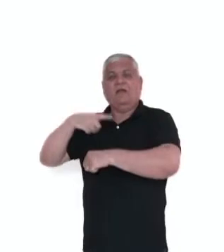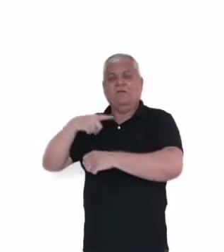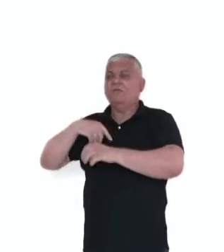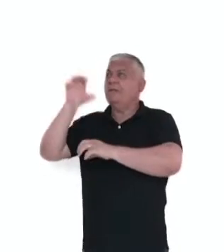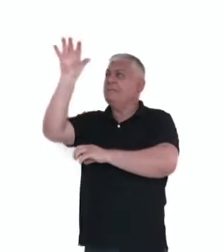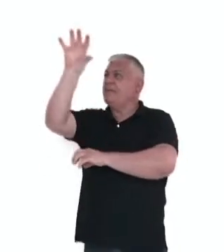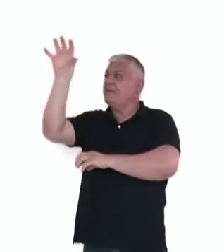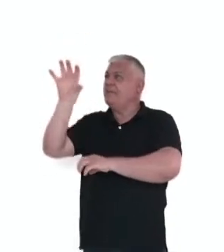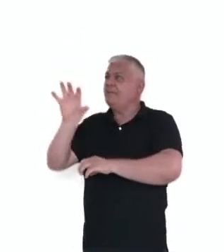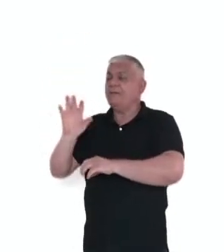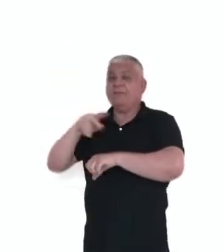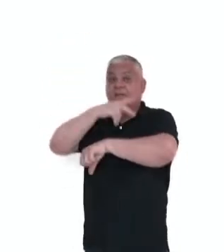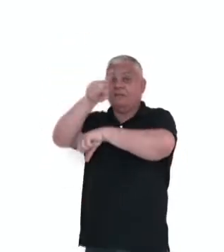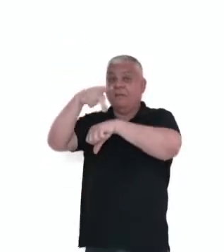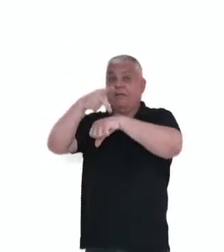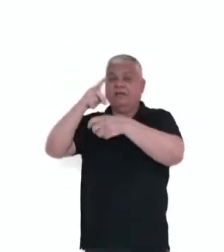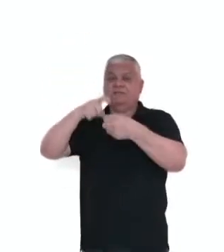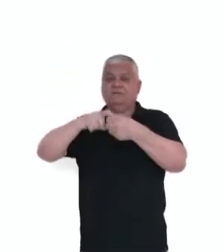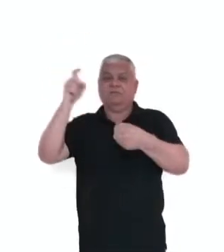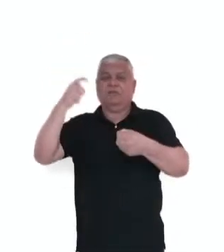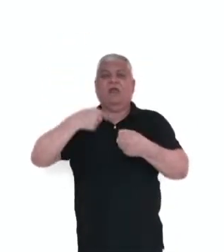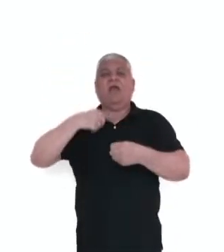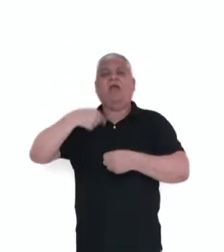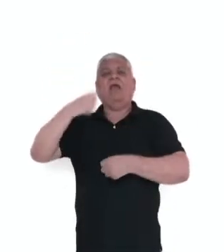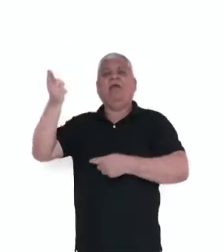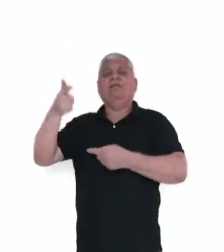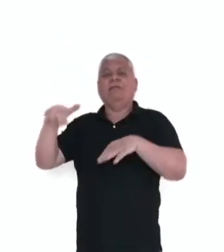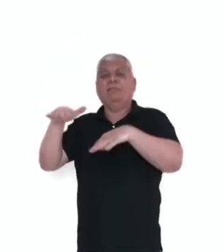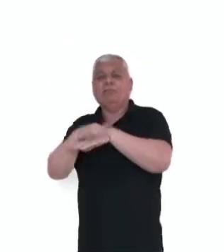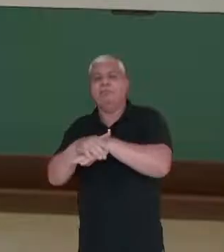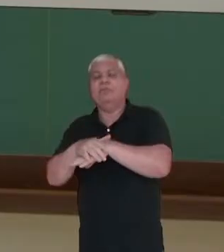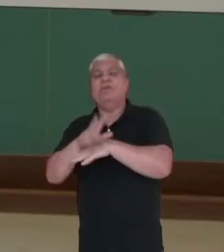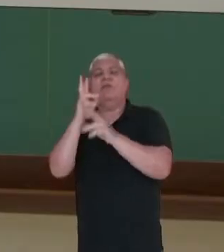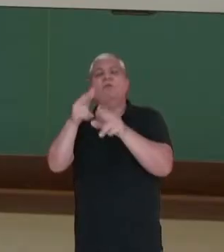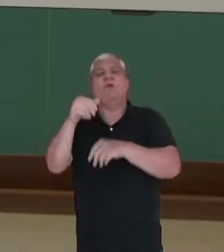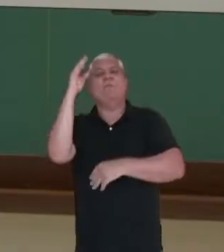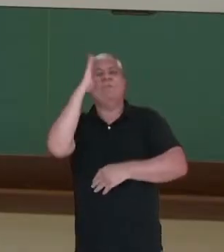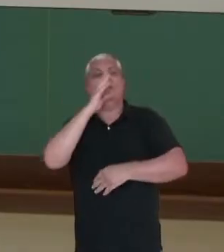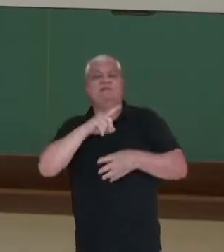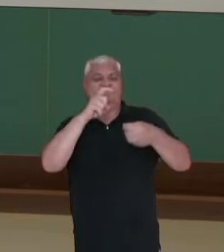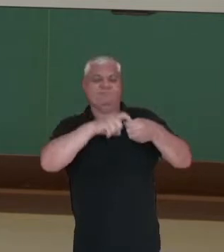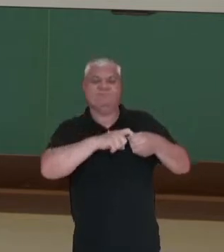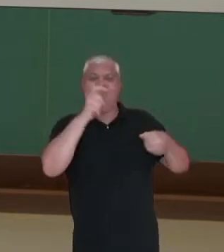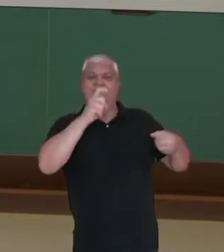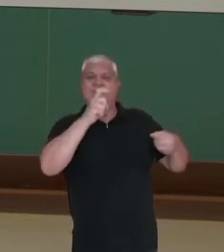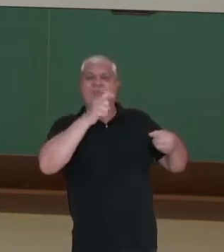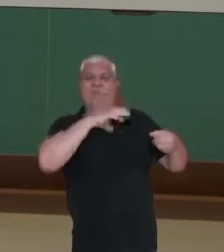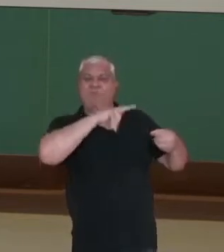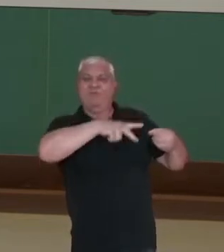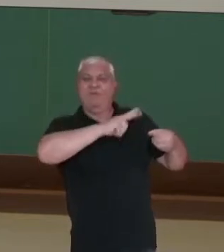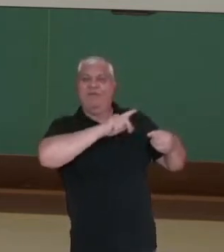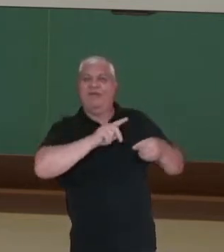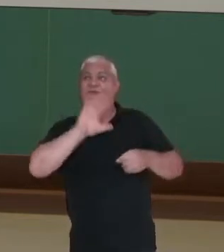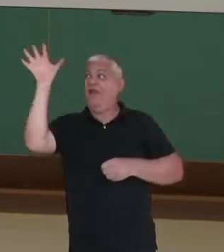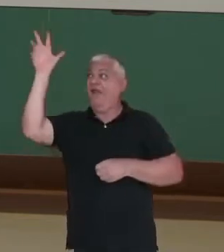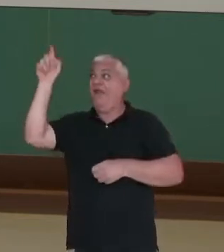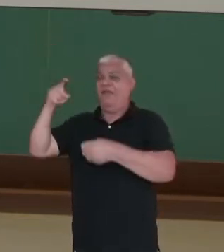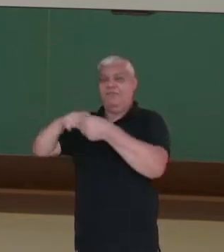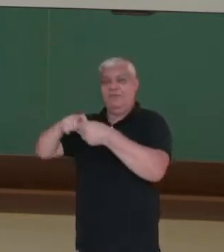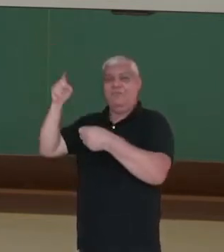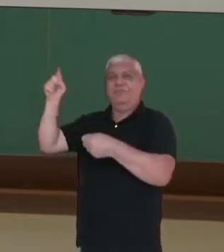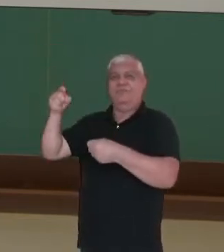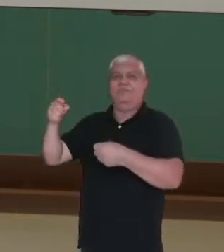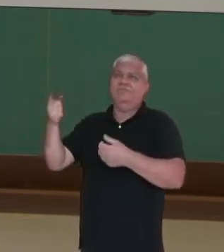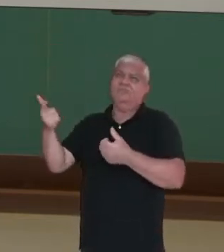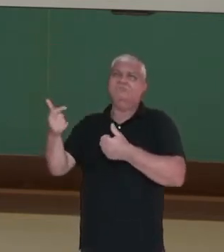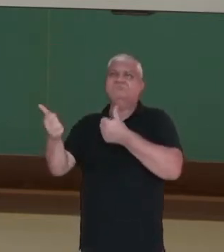condição de colônias, né? Assim como o Brasil também, né, rompeu com Portugal e assim por diante. Só que isso aí foi muito mais recente, foi nos